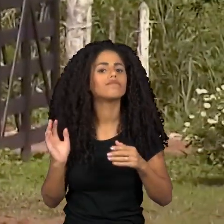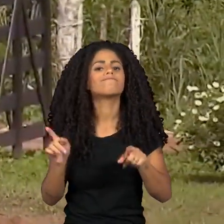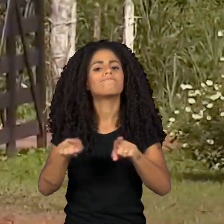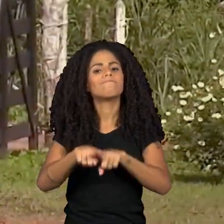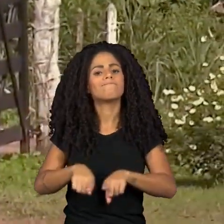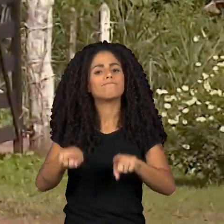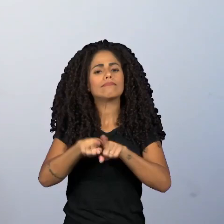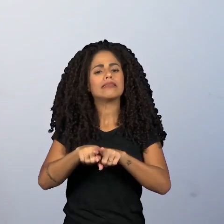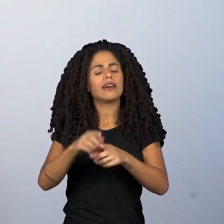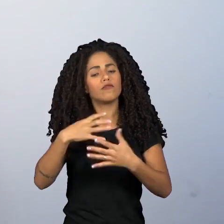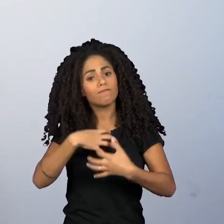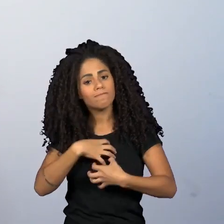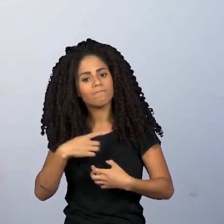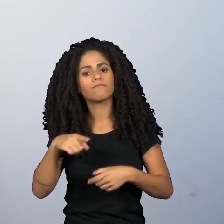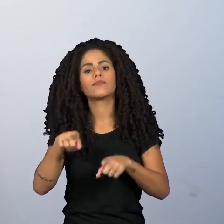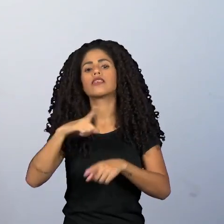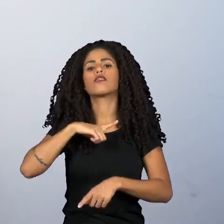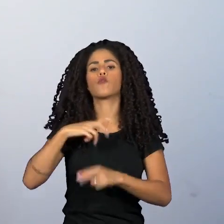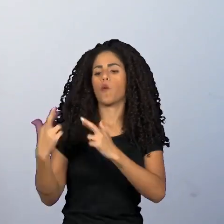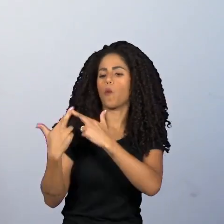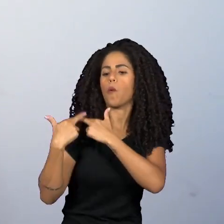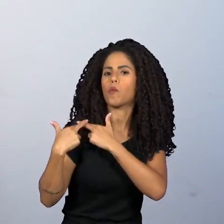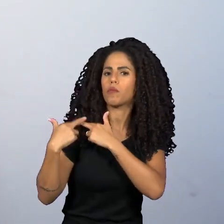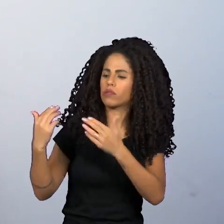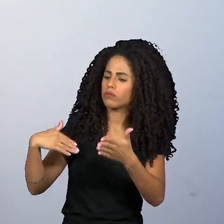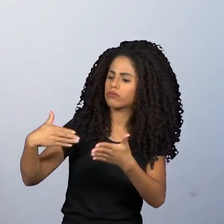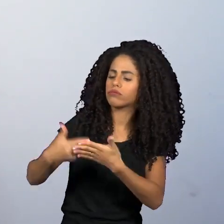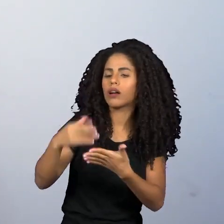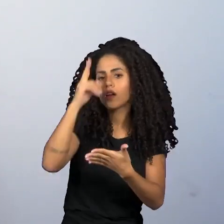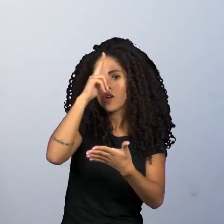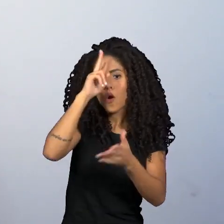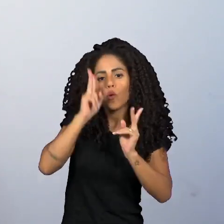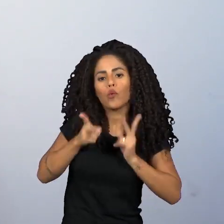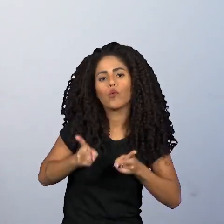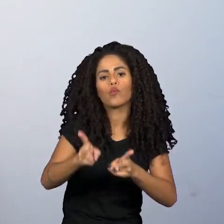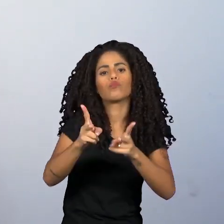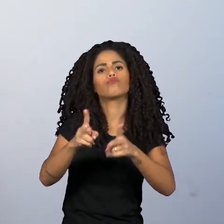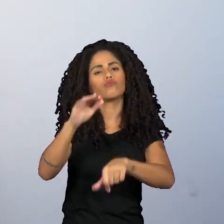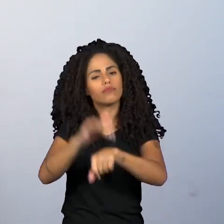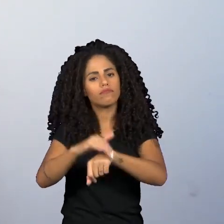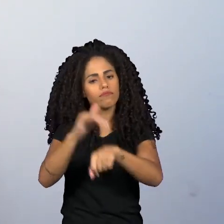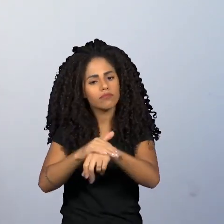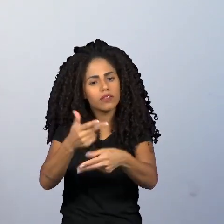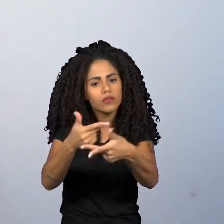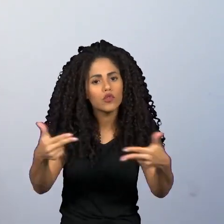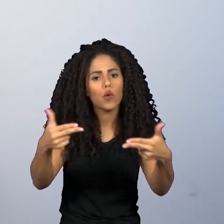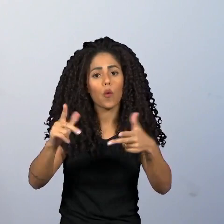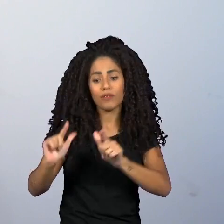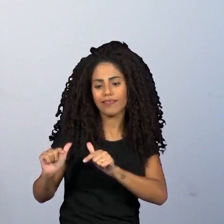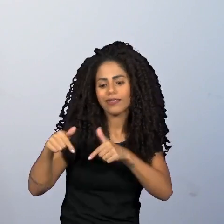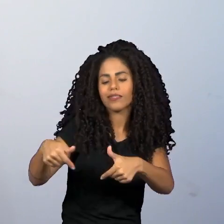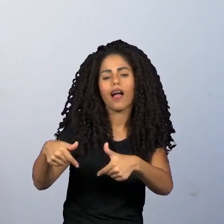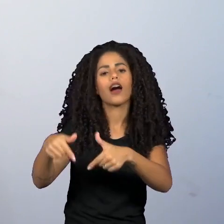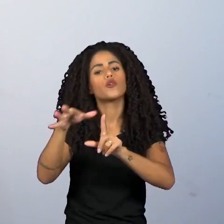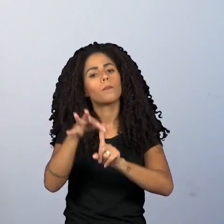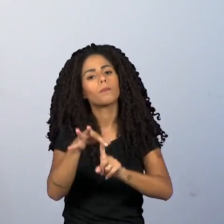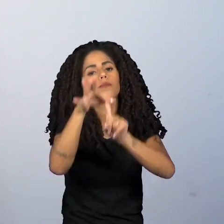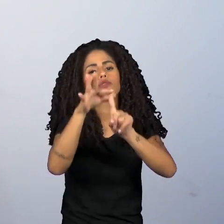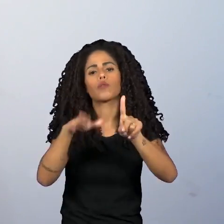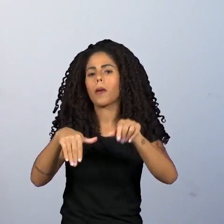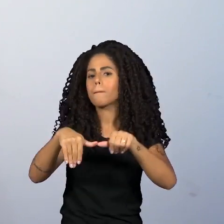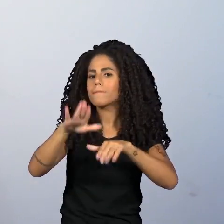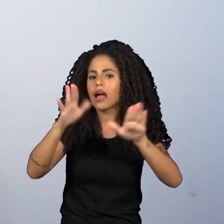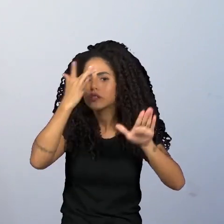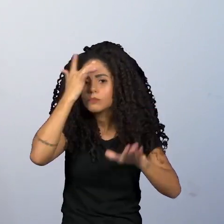carrega também um compromisso histórico de continuar fazendo incidência política para eleger mais